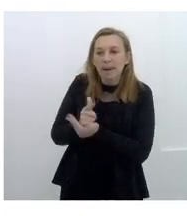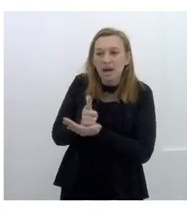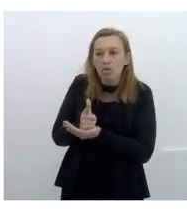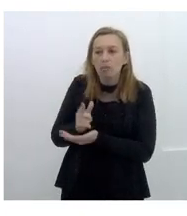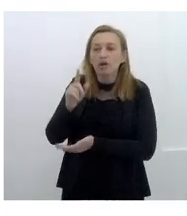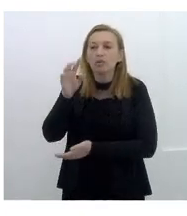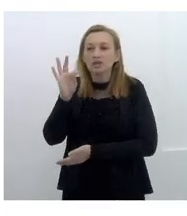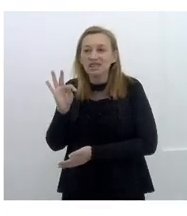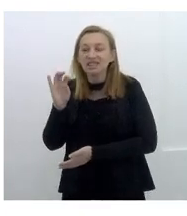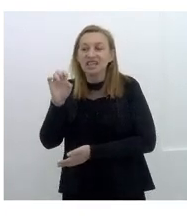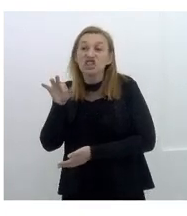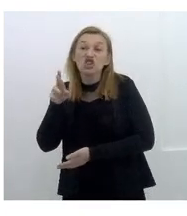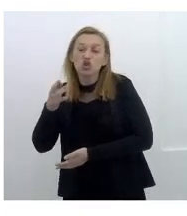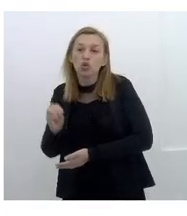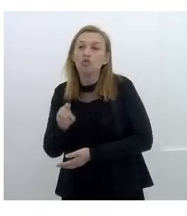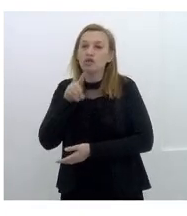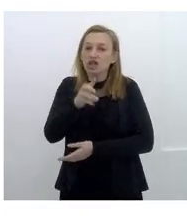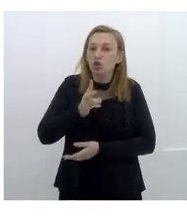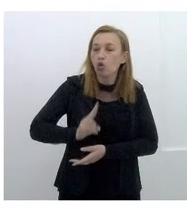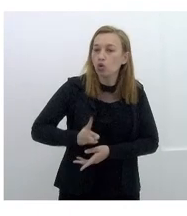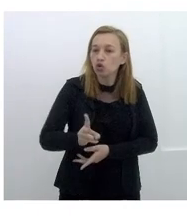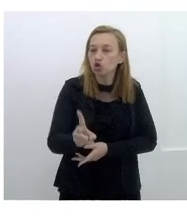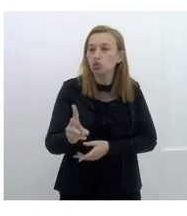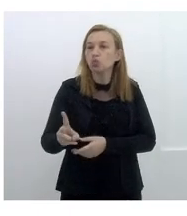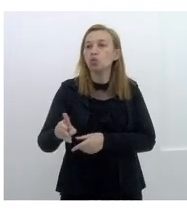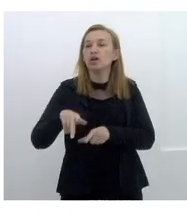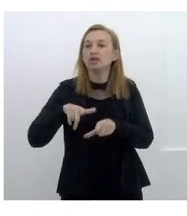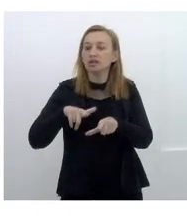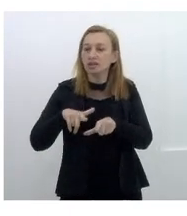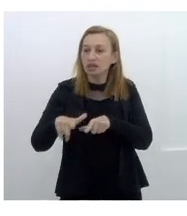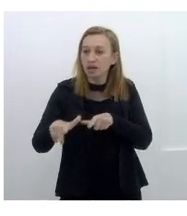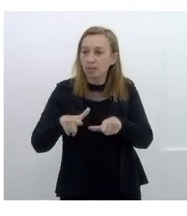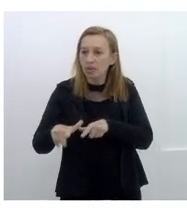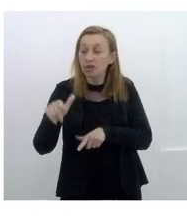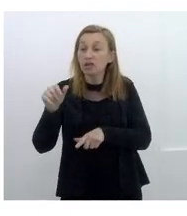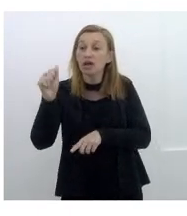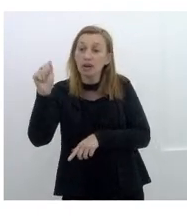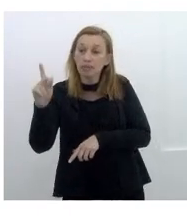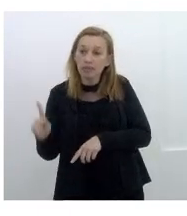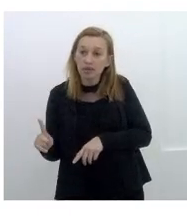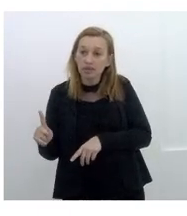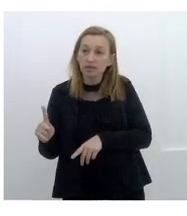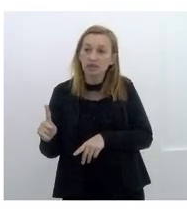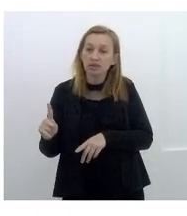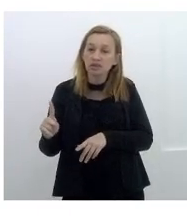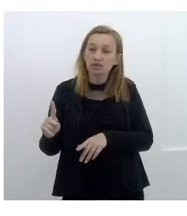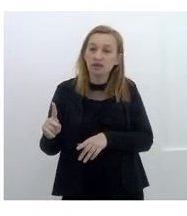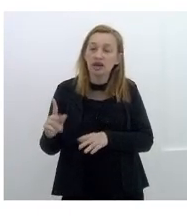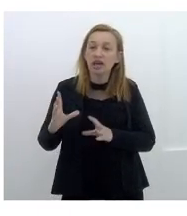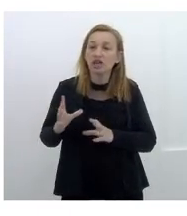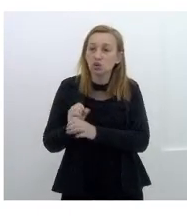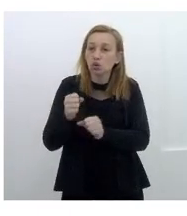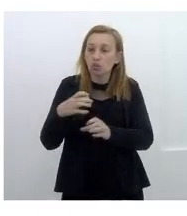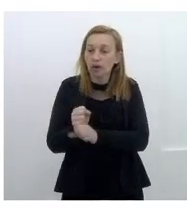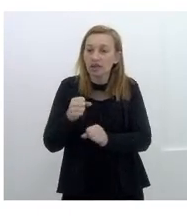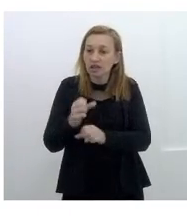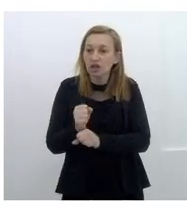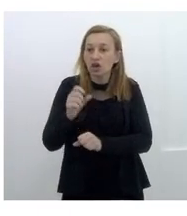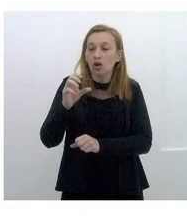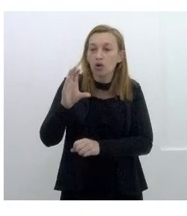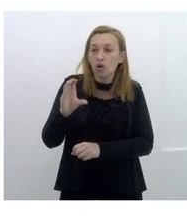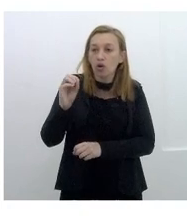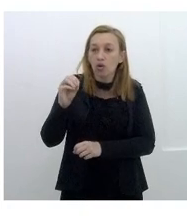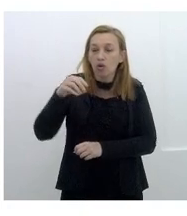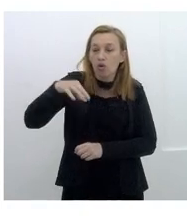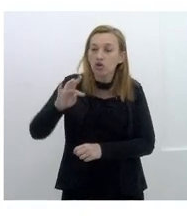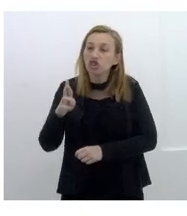você continua contribuindo porque aposentadoria é contributiva se não houvesse